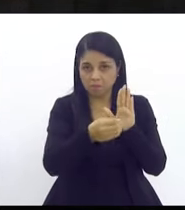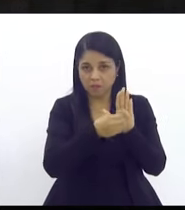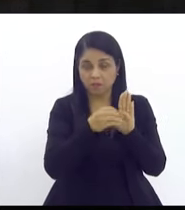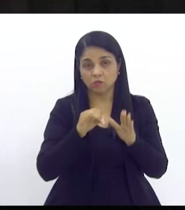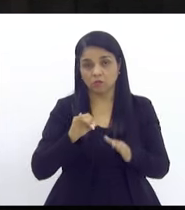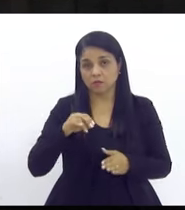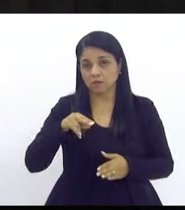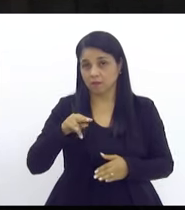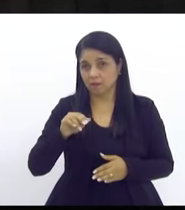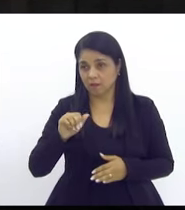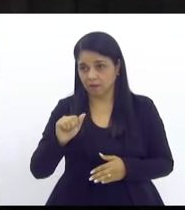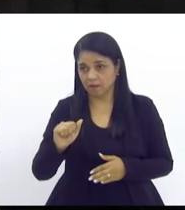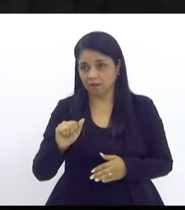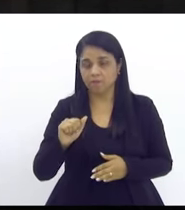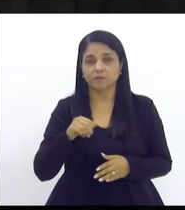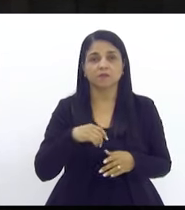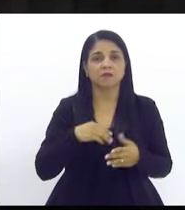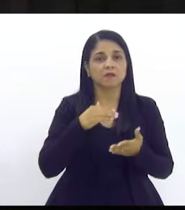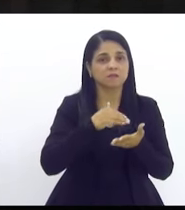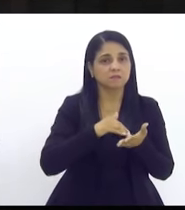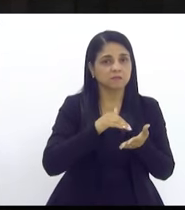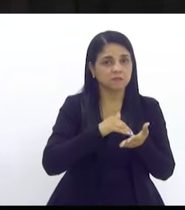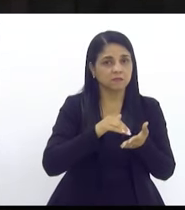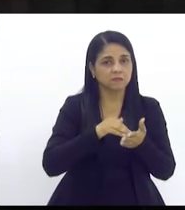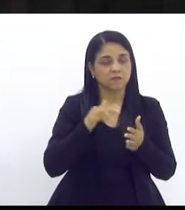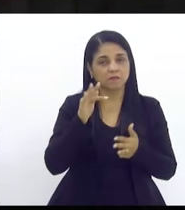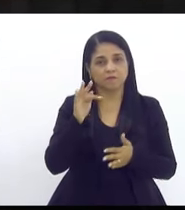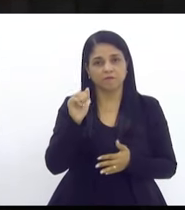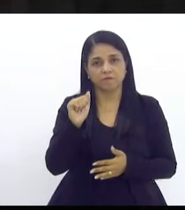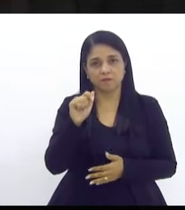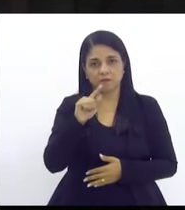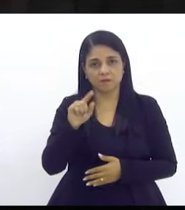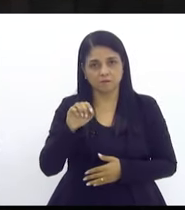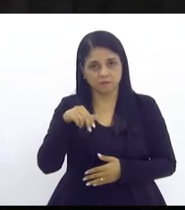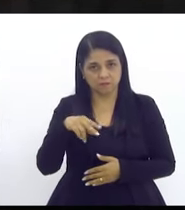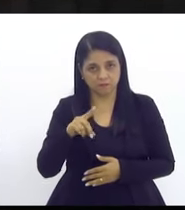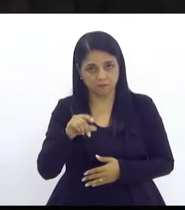INEA, da Secretaria de Fazenda,